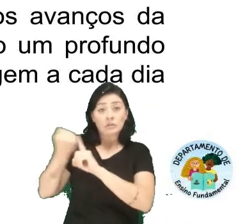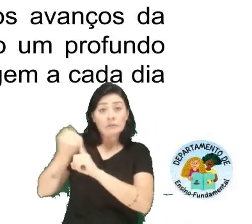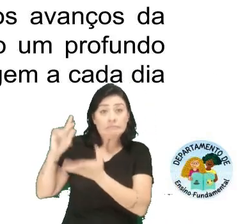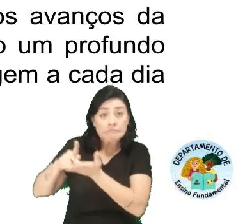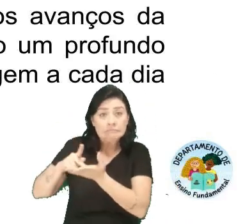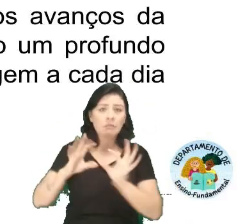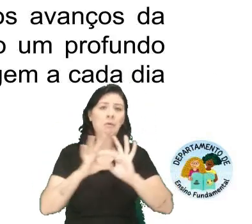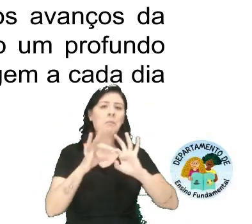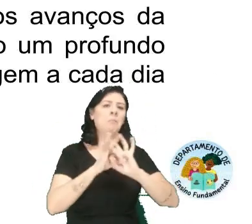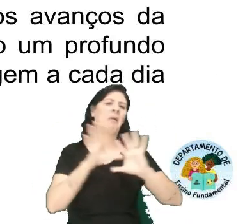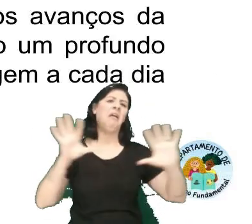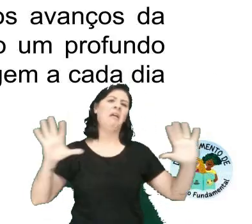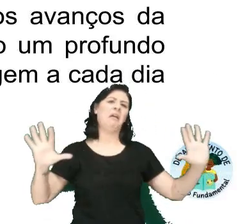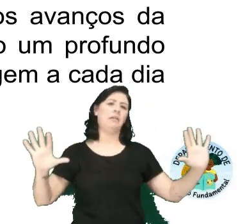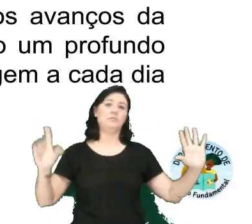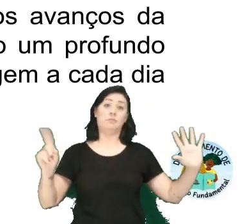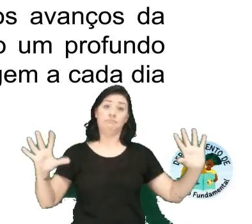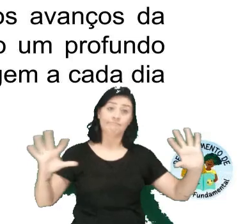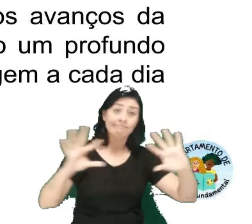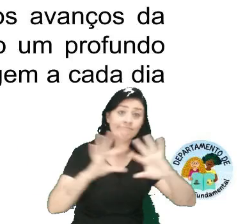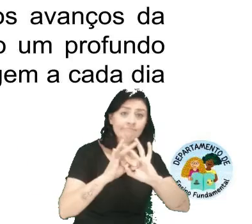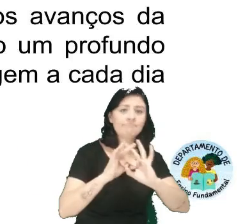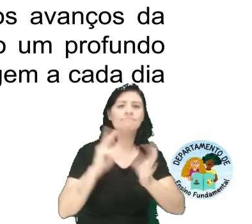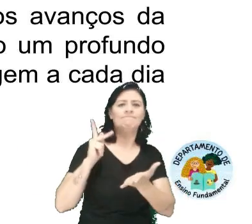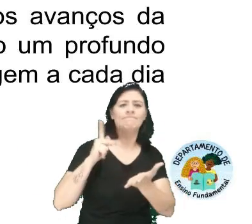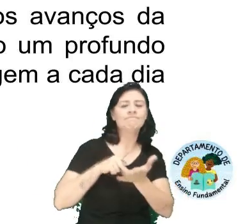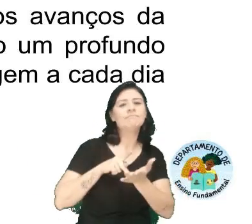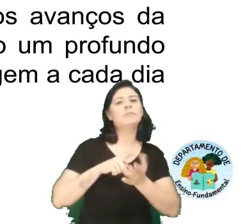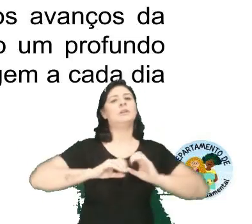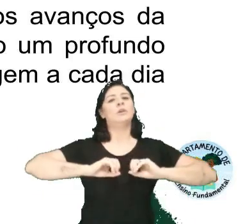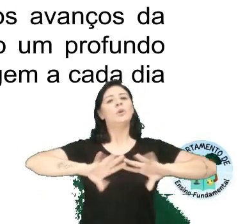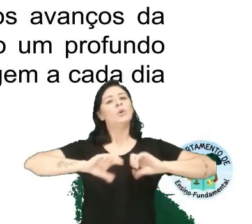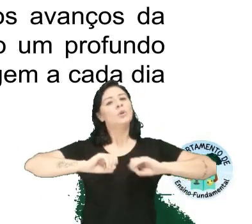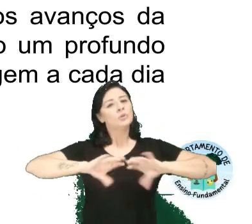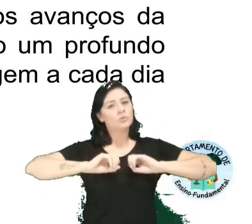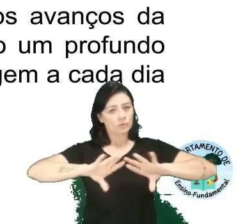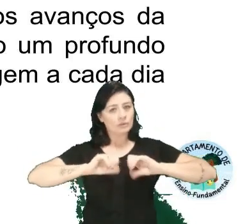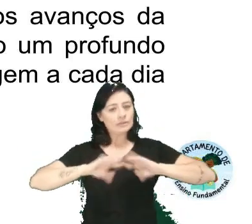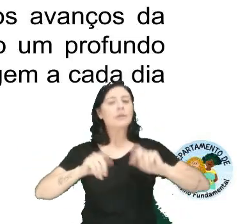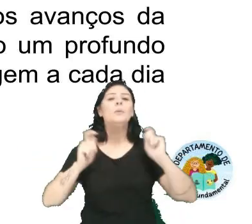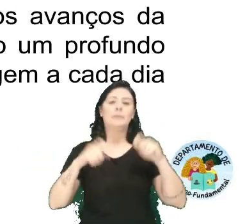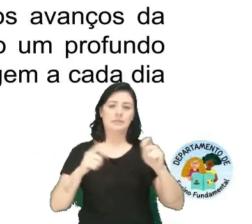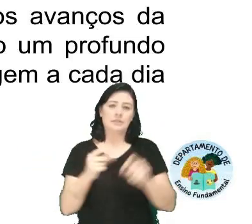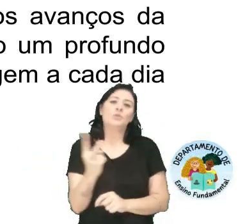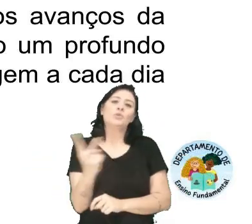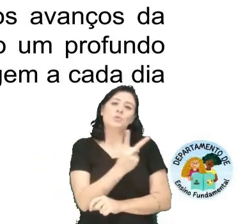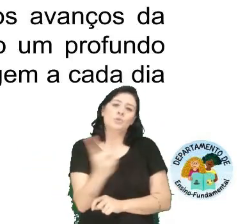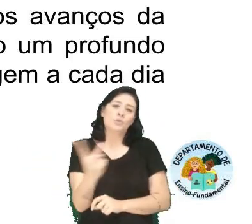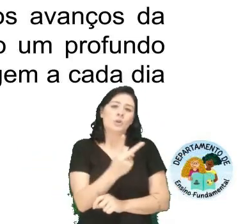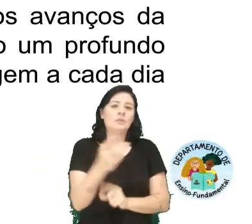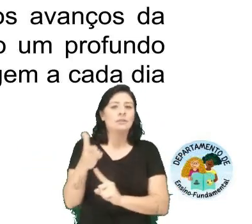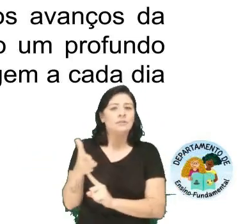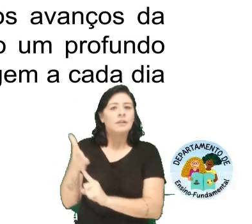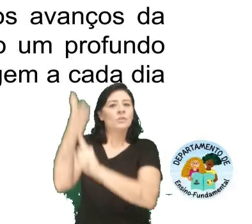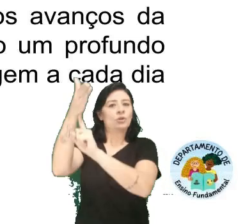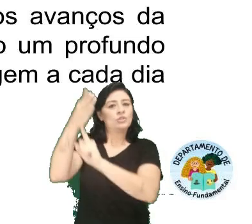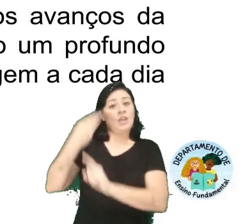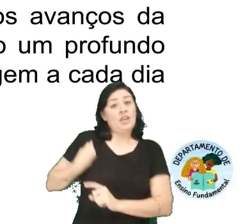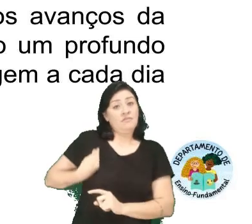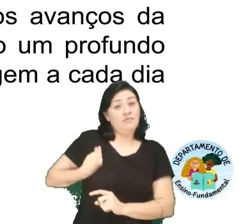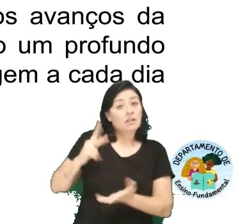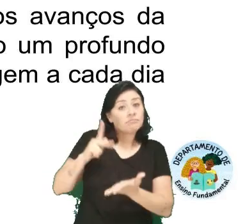estudante. Para que ela possa fazer sentido, a educação tem que vincular a tecnologia à